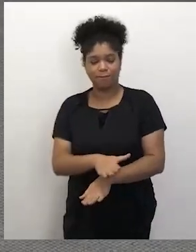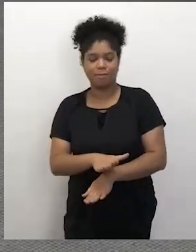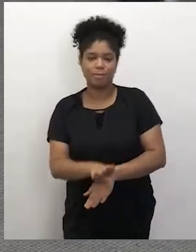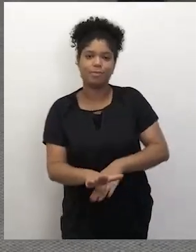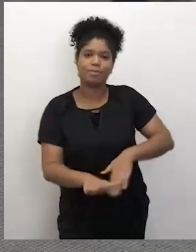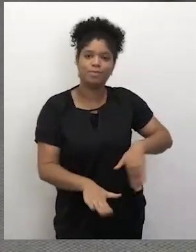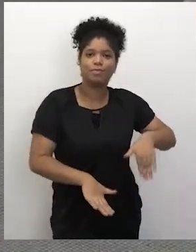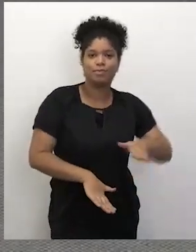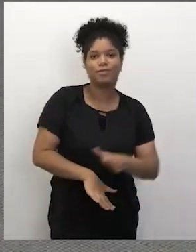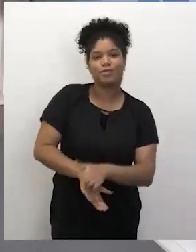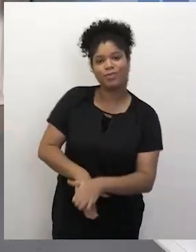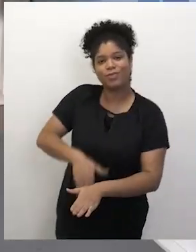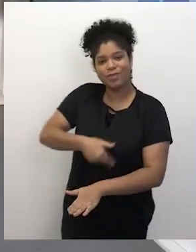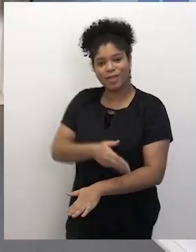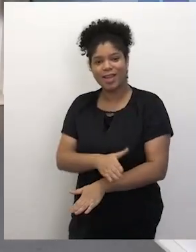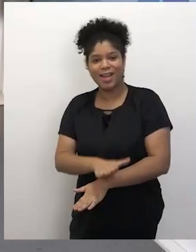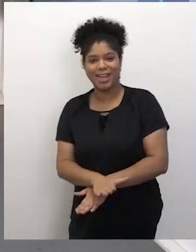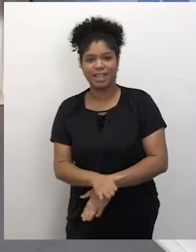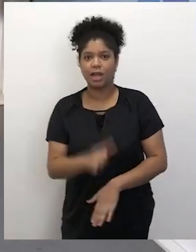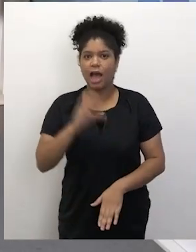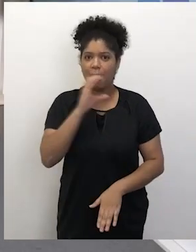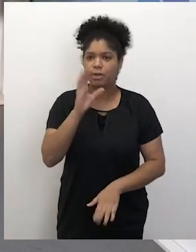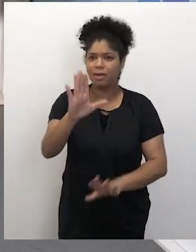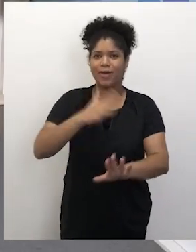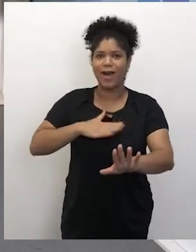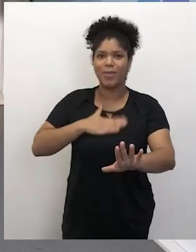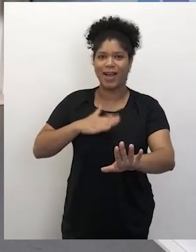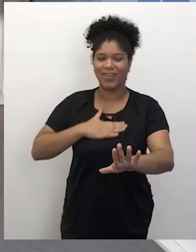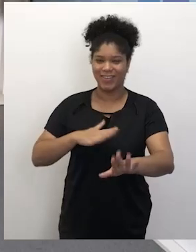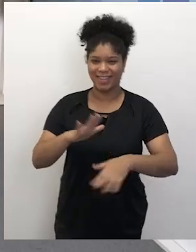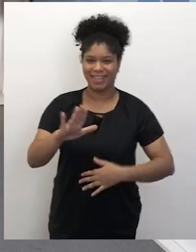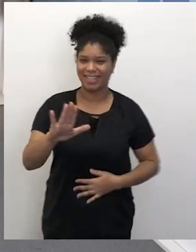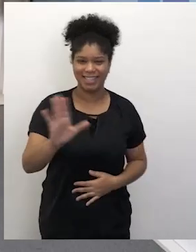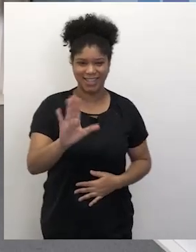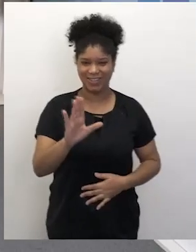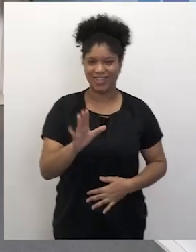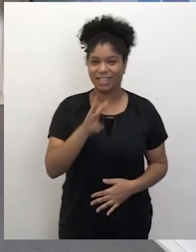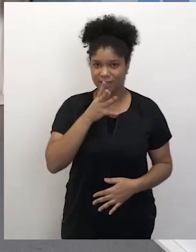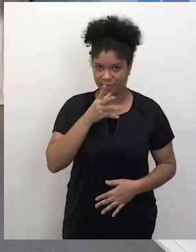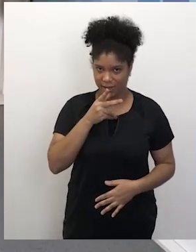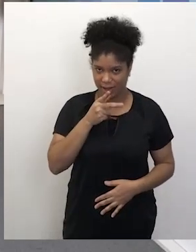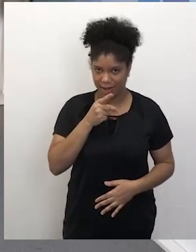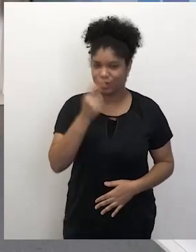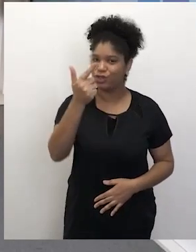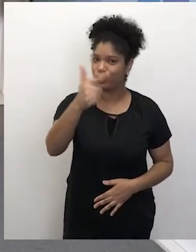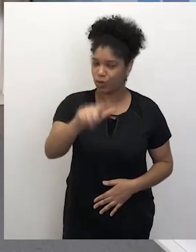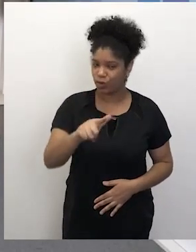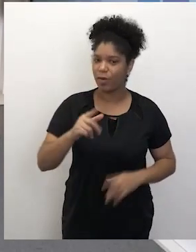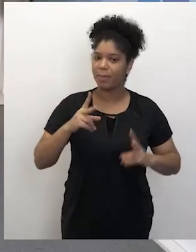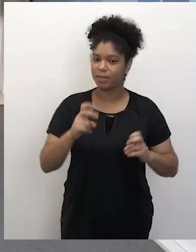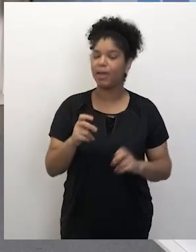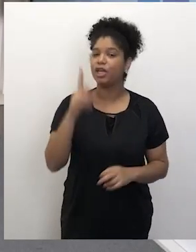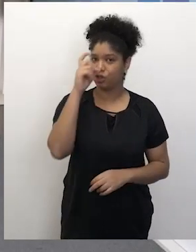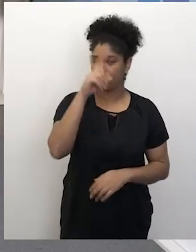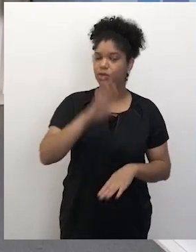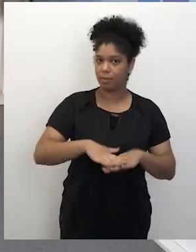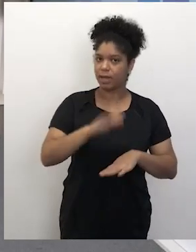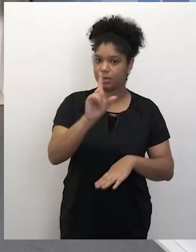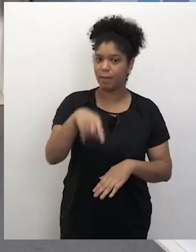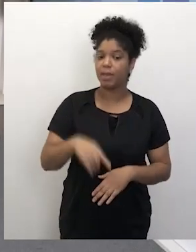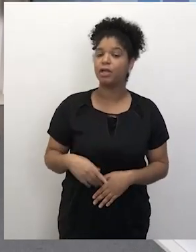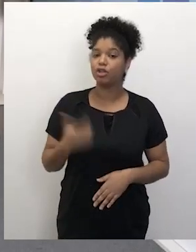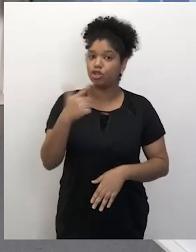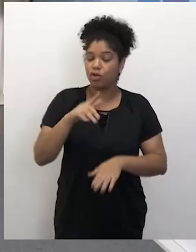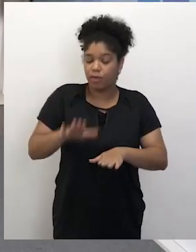quatro. Um, dois, três, quatro. Mas não, deu. Mais rápido, não. Deu. Não, gente, ó. Devagarinho de novo, porque isso é bem complicado mesmo, ó. Eu subi a